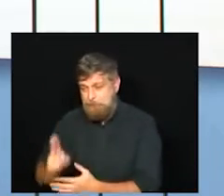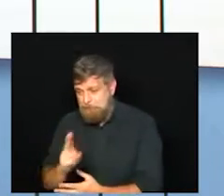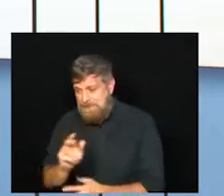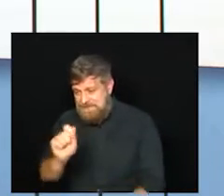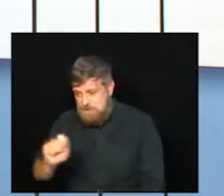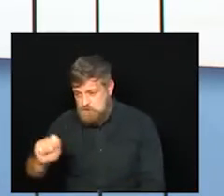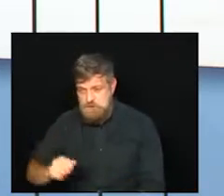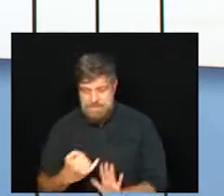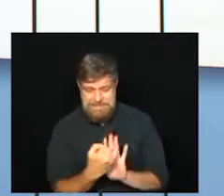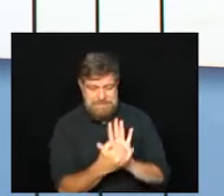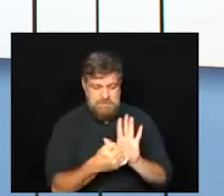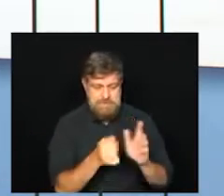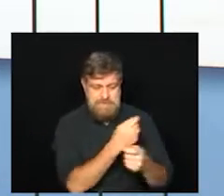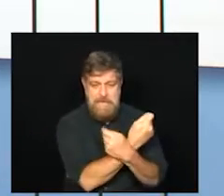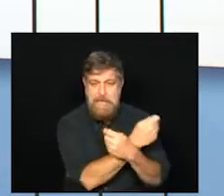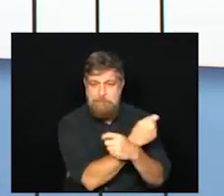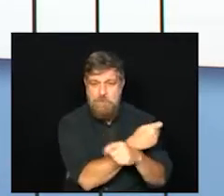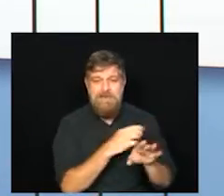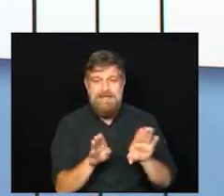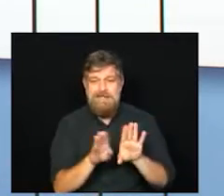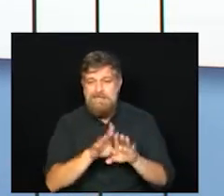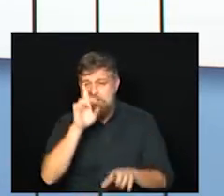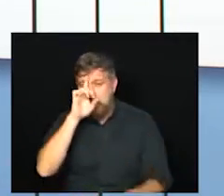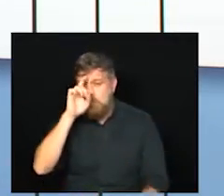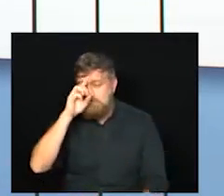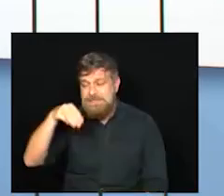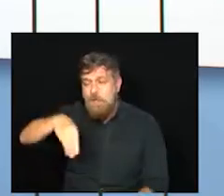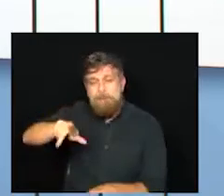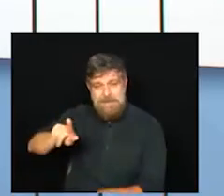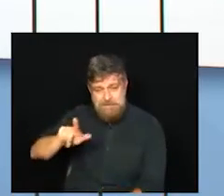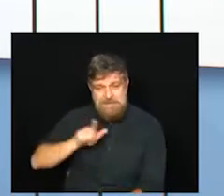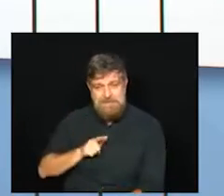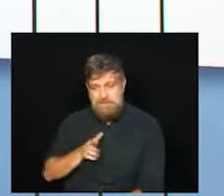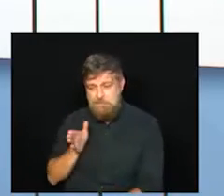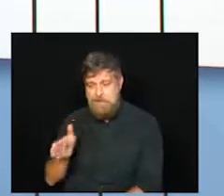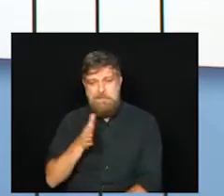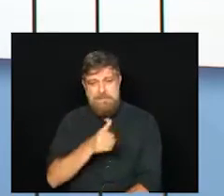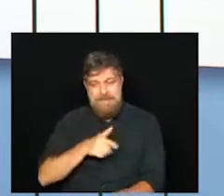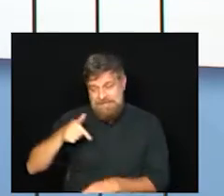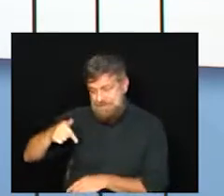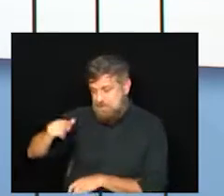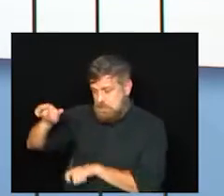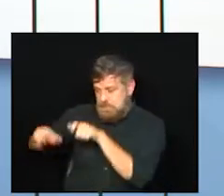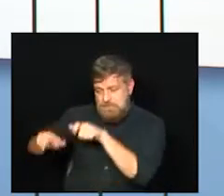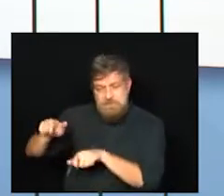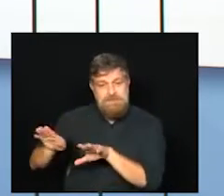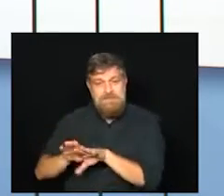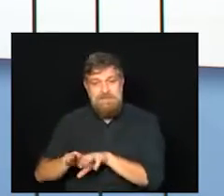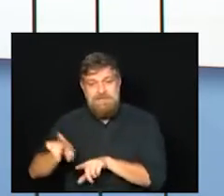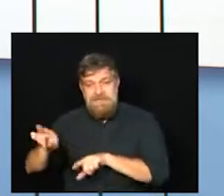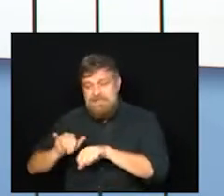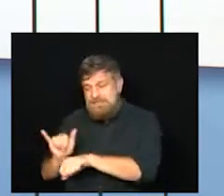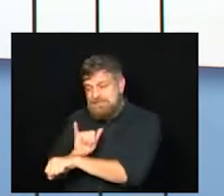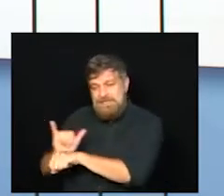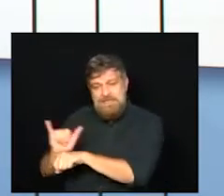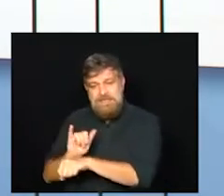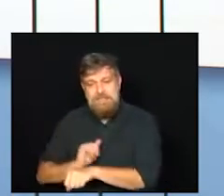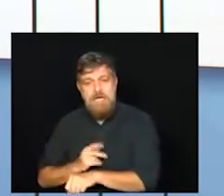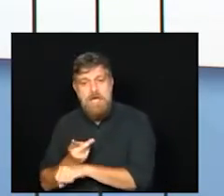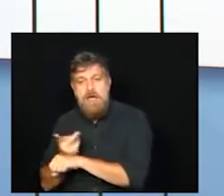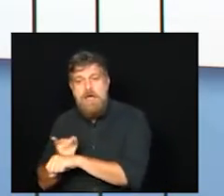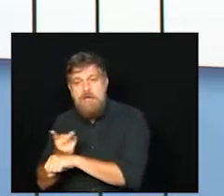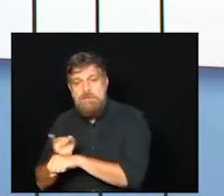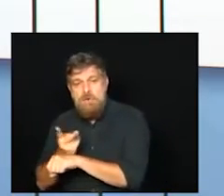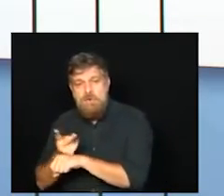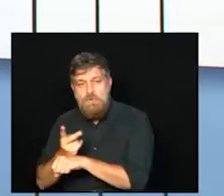São José, da PUC e para o Hospital Mário Gatti. Outras 7 pessoas optaram por procurar atendimento